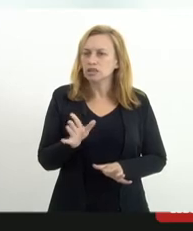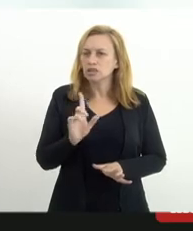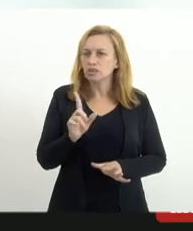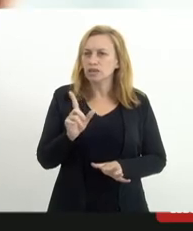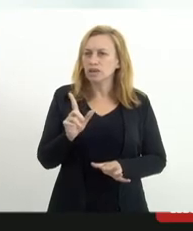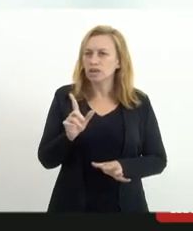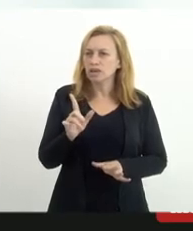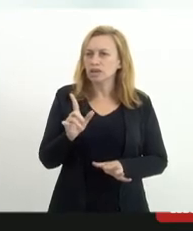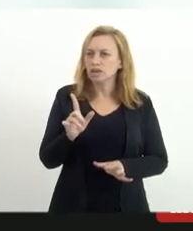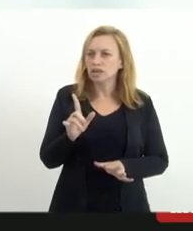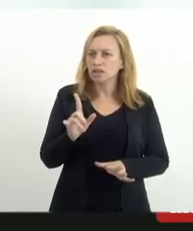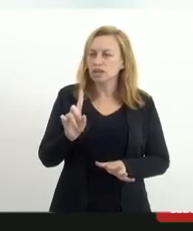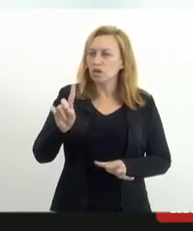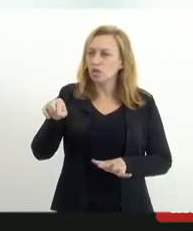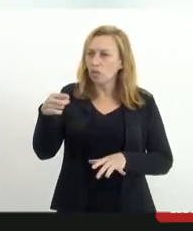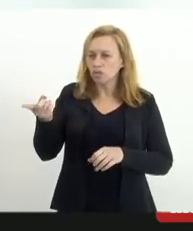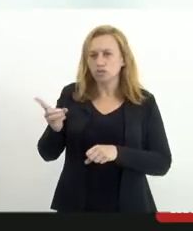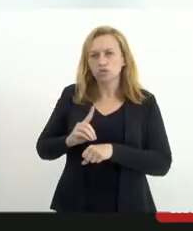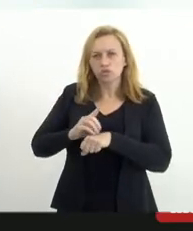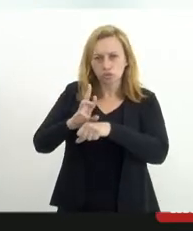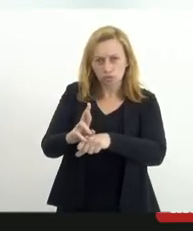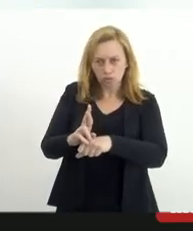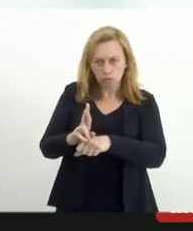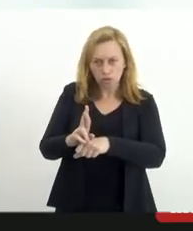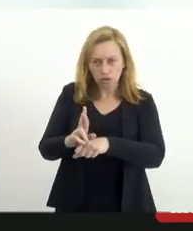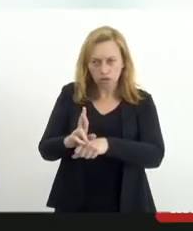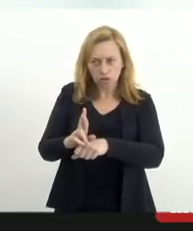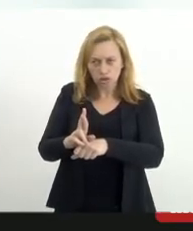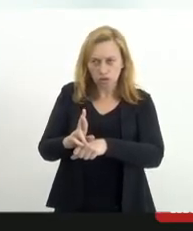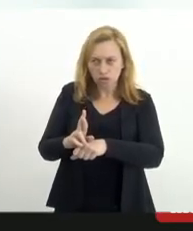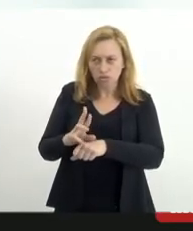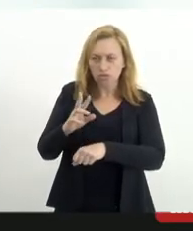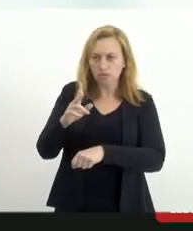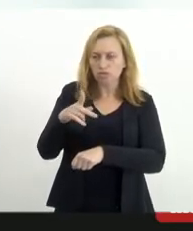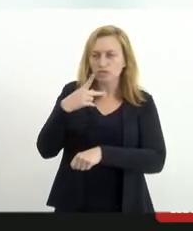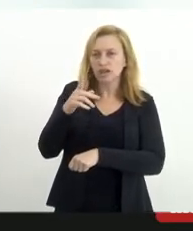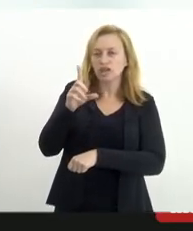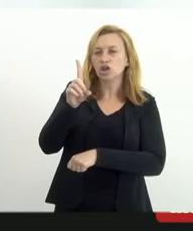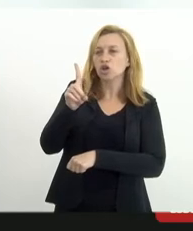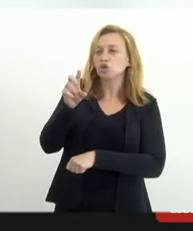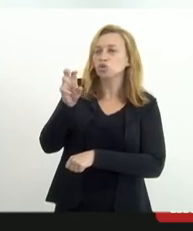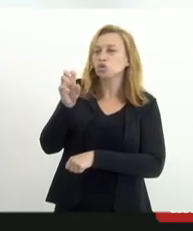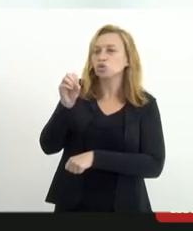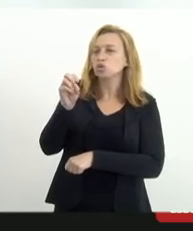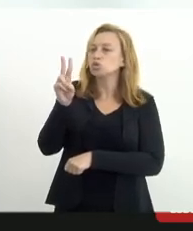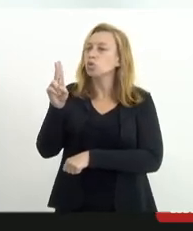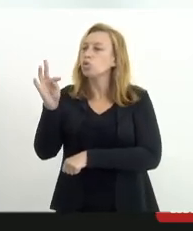não, doutos de doutores, porque quando fala doutos parece irônico, mas não é.